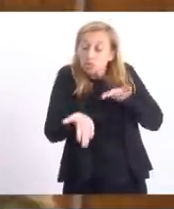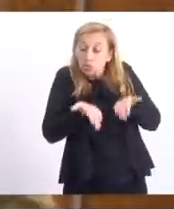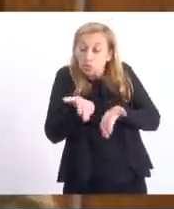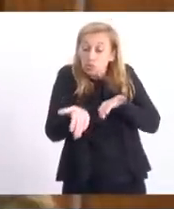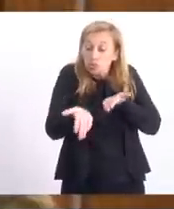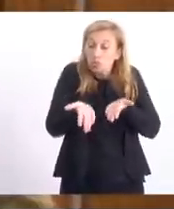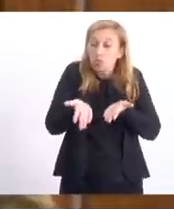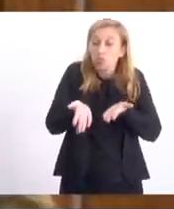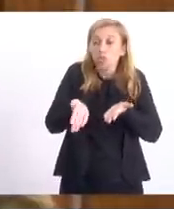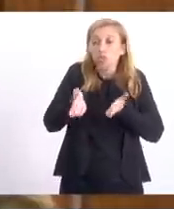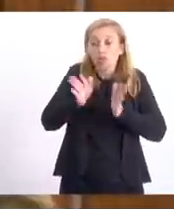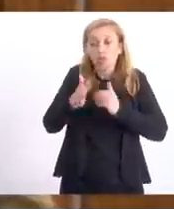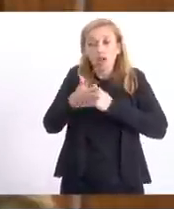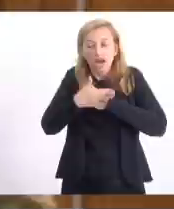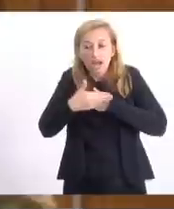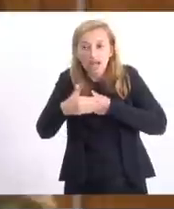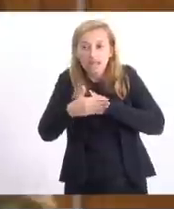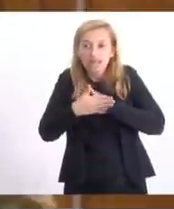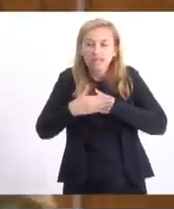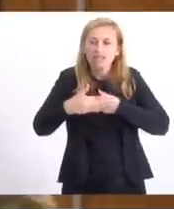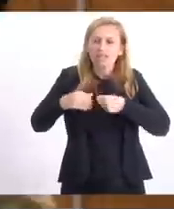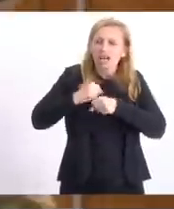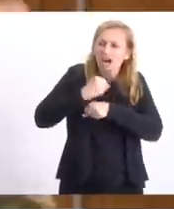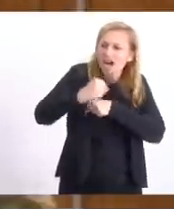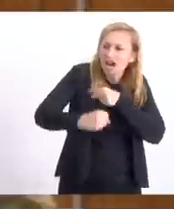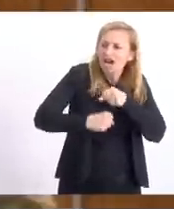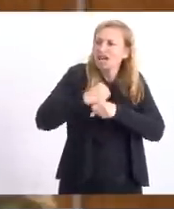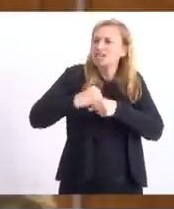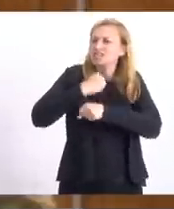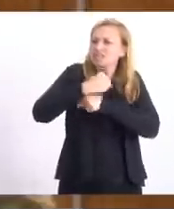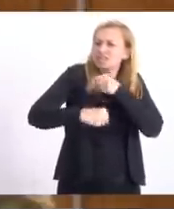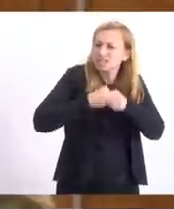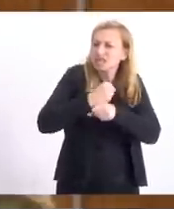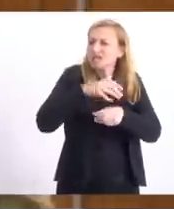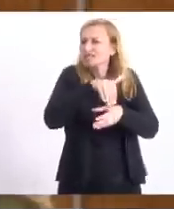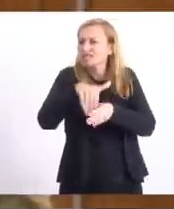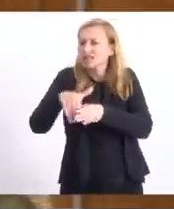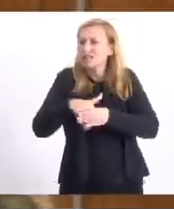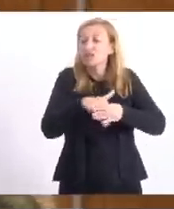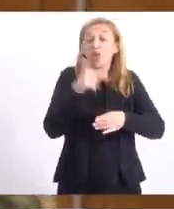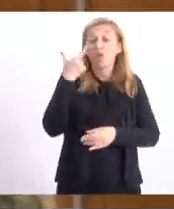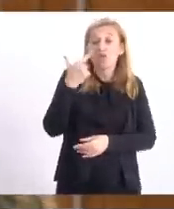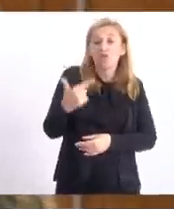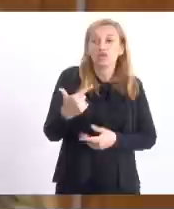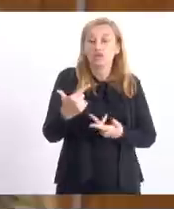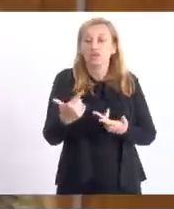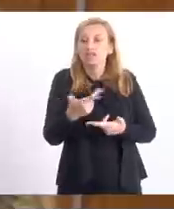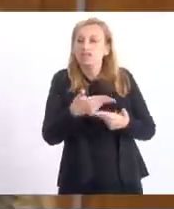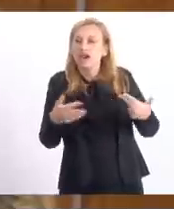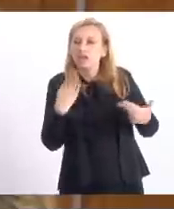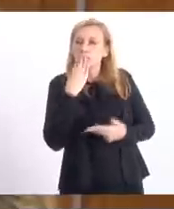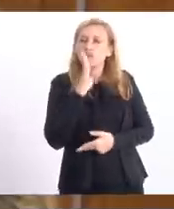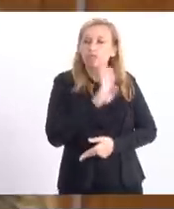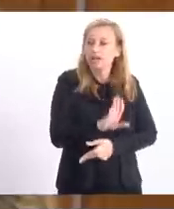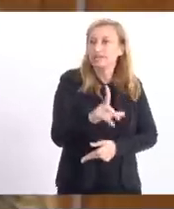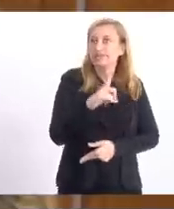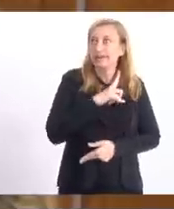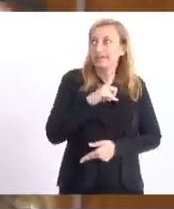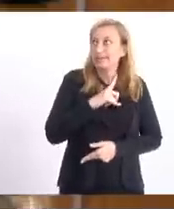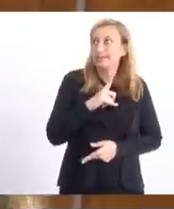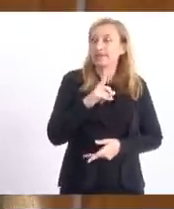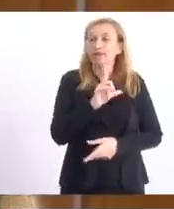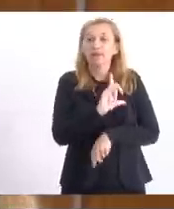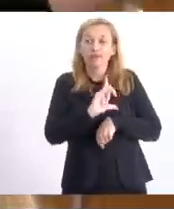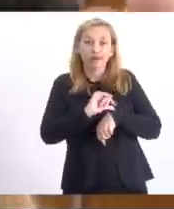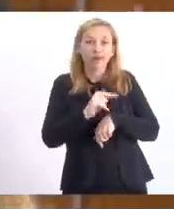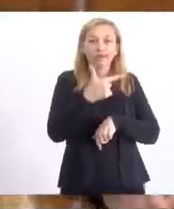muito respeito. Entra ano após ano de eleições, nós ouvimos várias promessas que ia ter a escala do horário